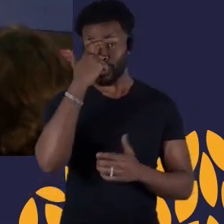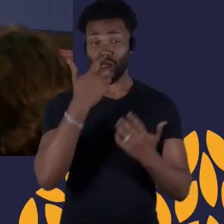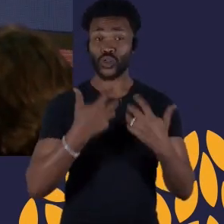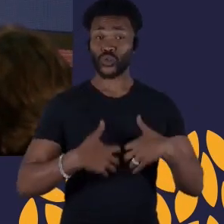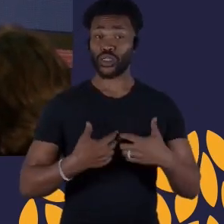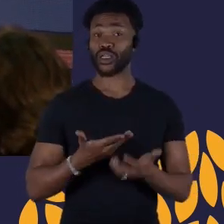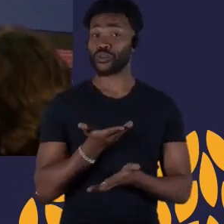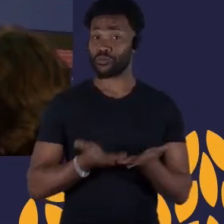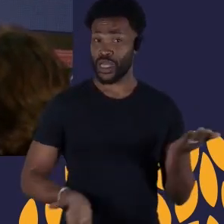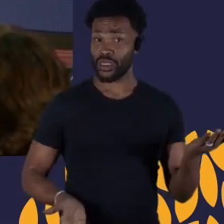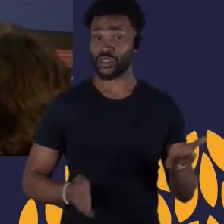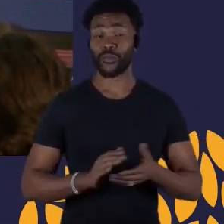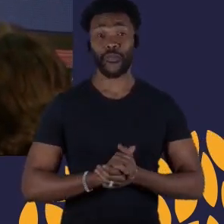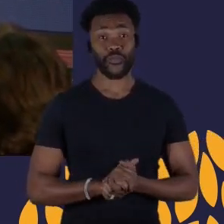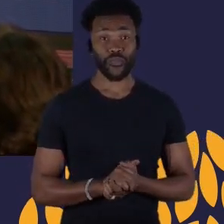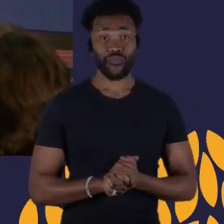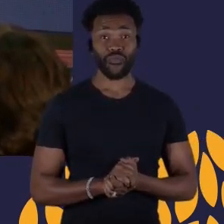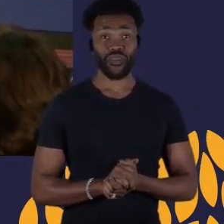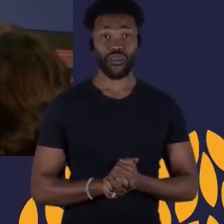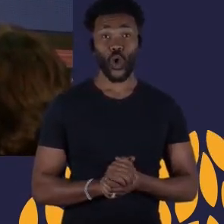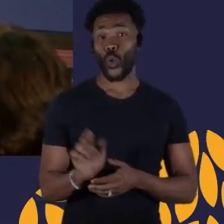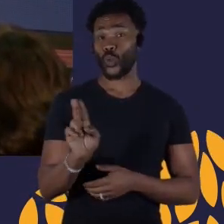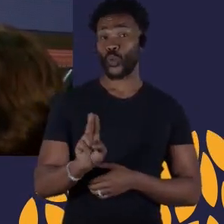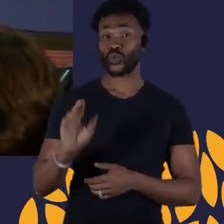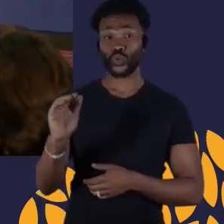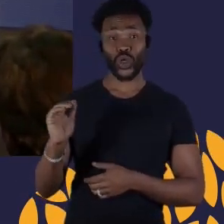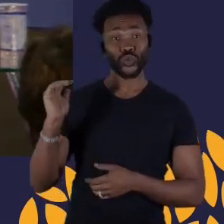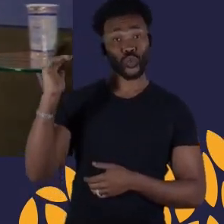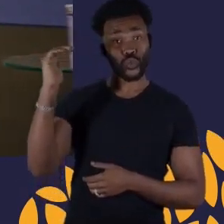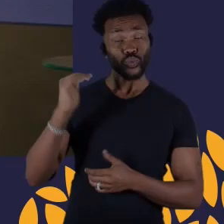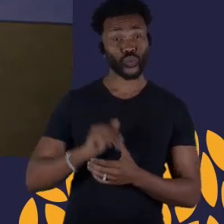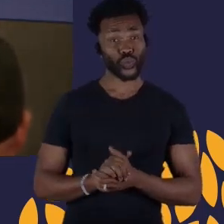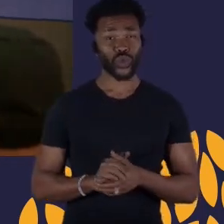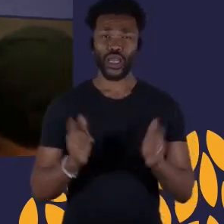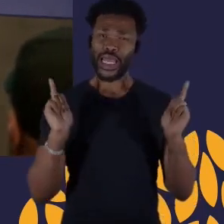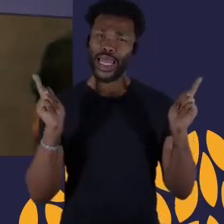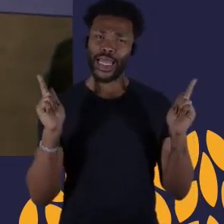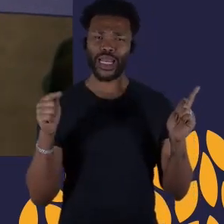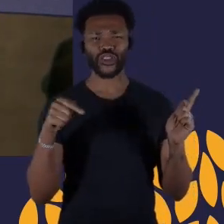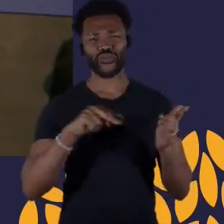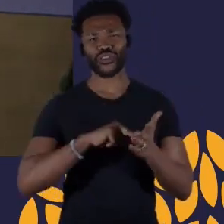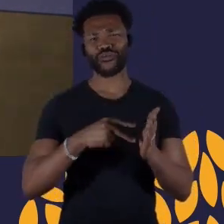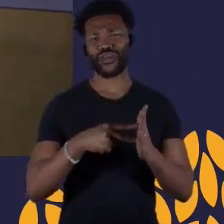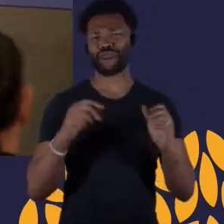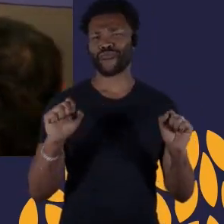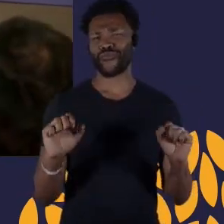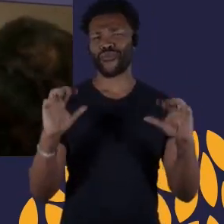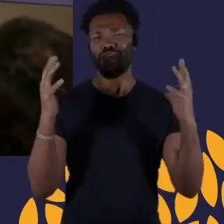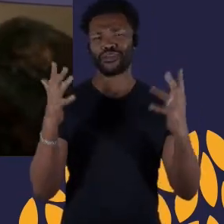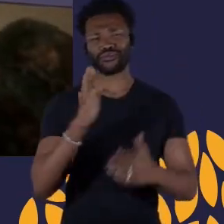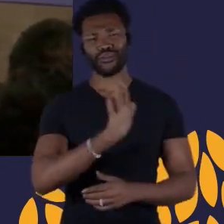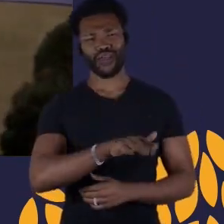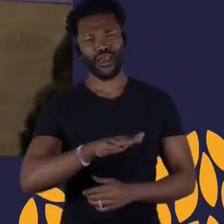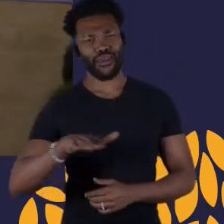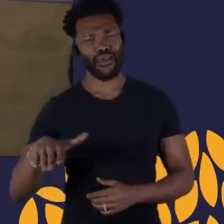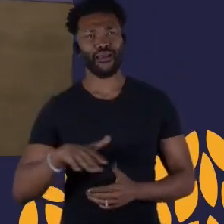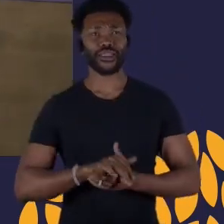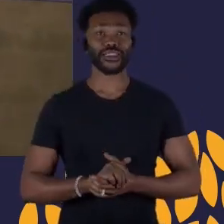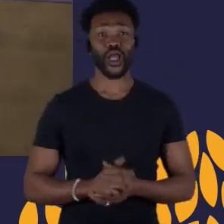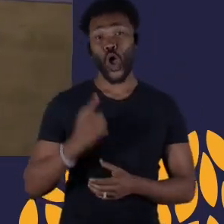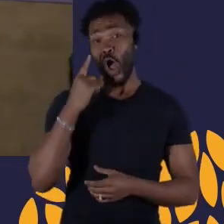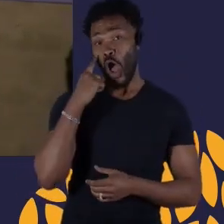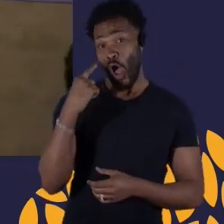racionalidade. Uso adulto, recreativo e festivo. Essas crianças, olha,